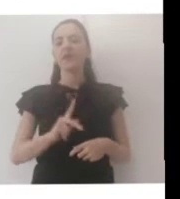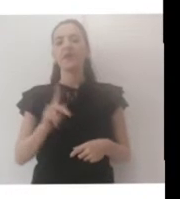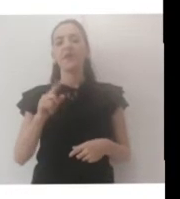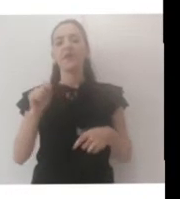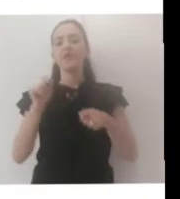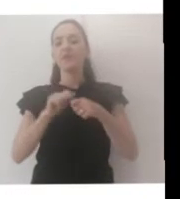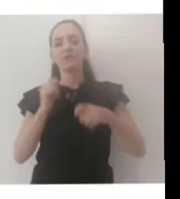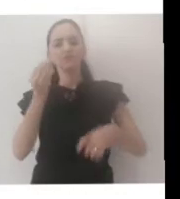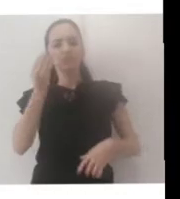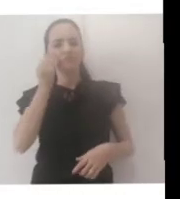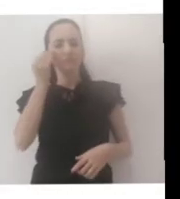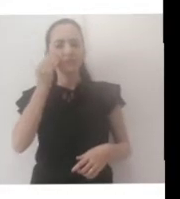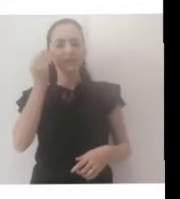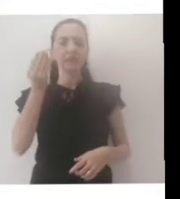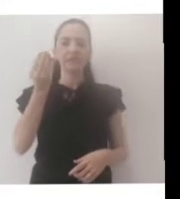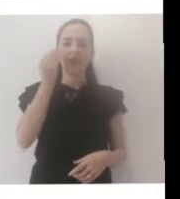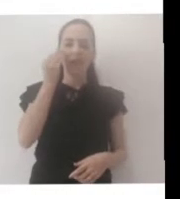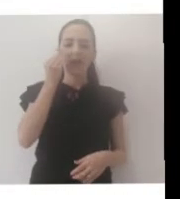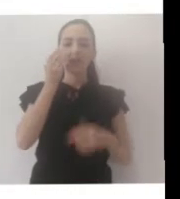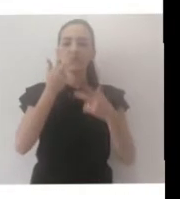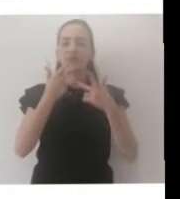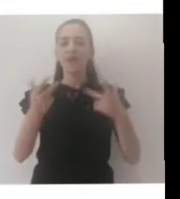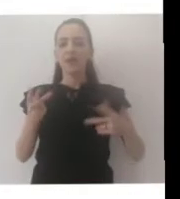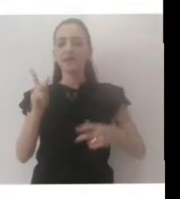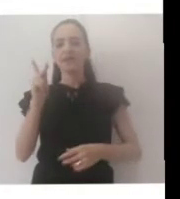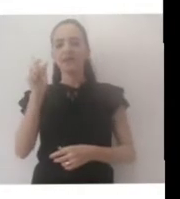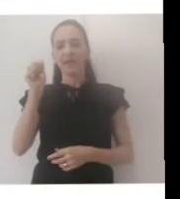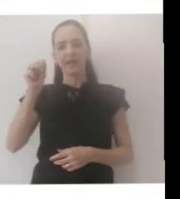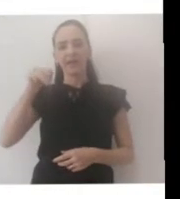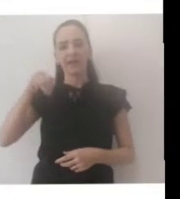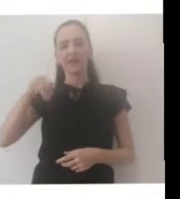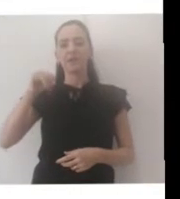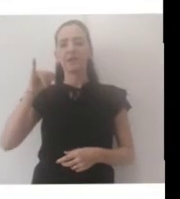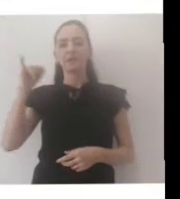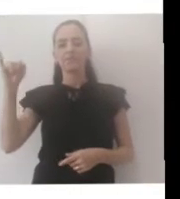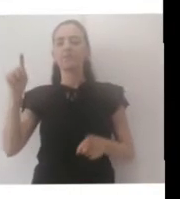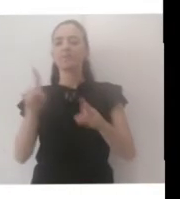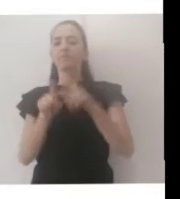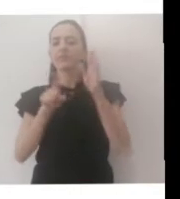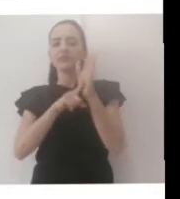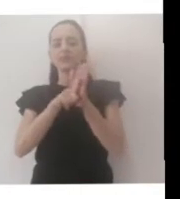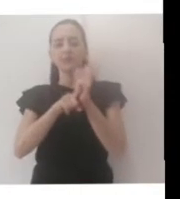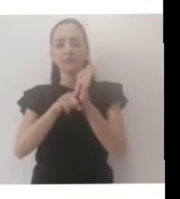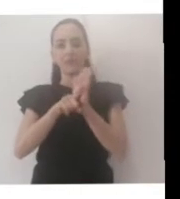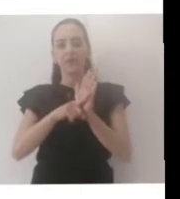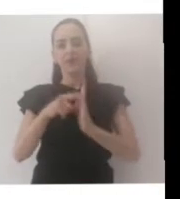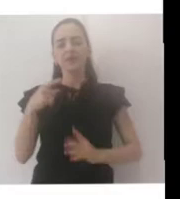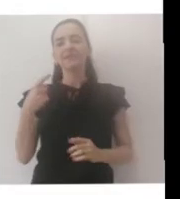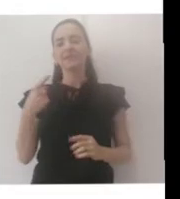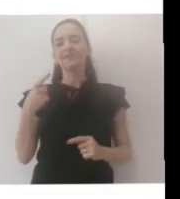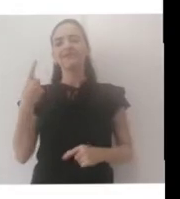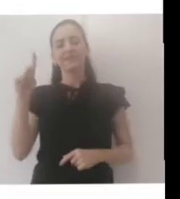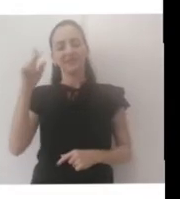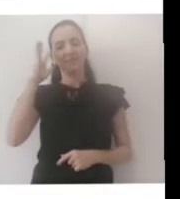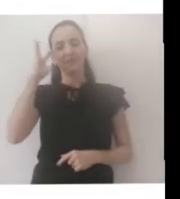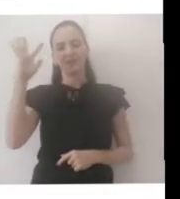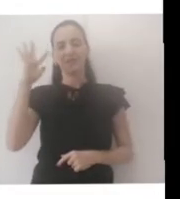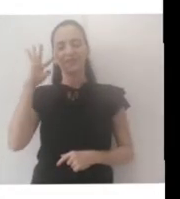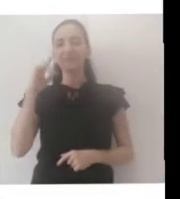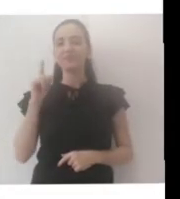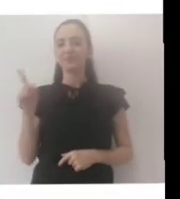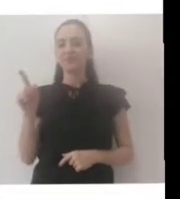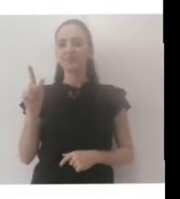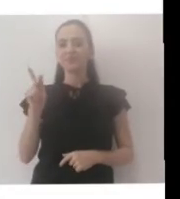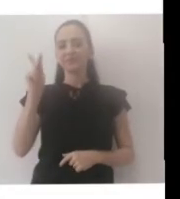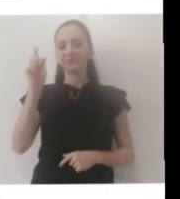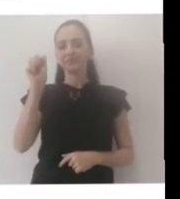piagetianas e Constance Cami aplicou essas provas e fez também essas análises a partir desta teoria. Constance Cami